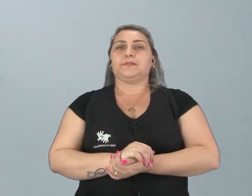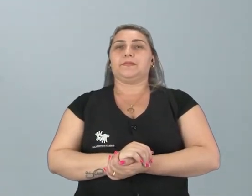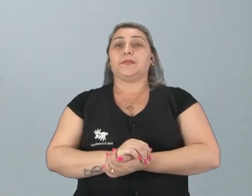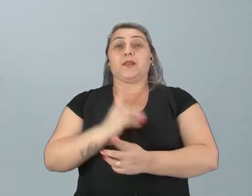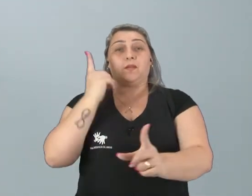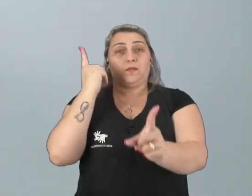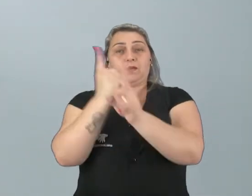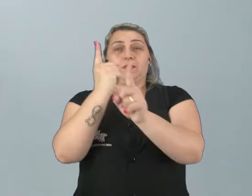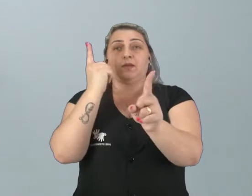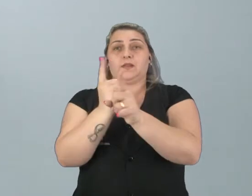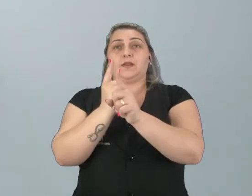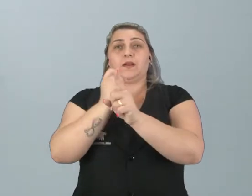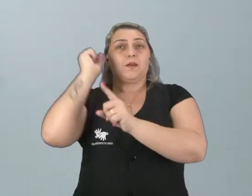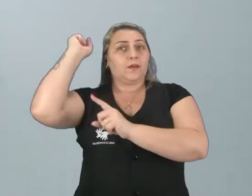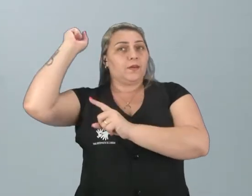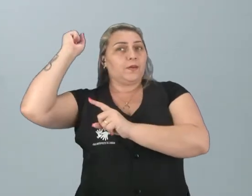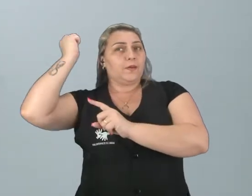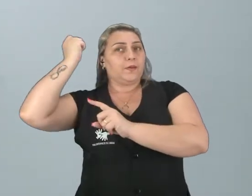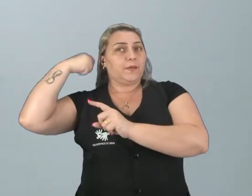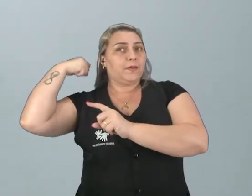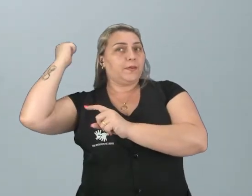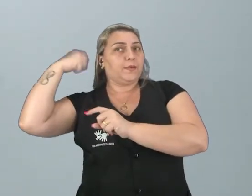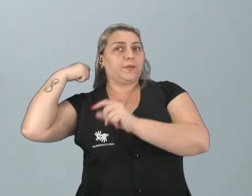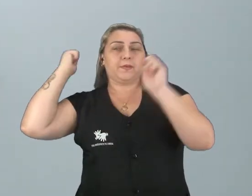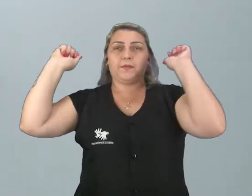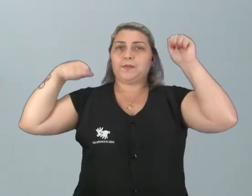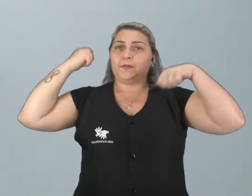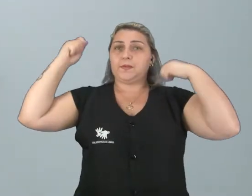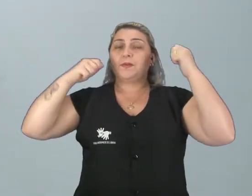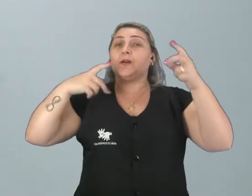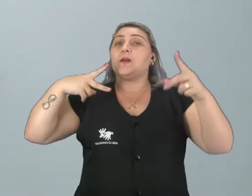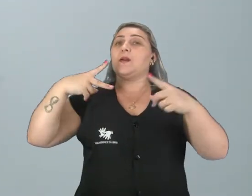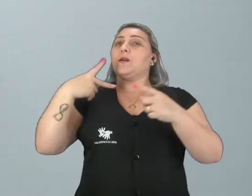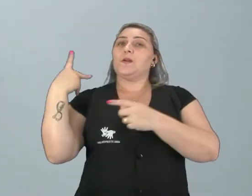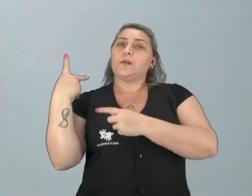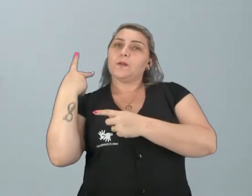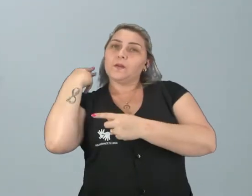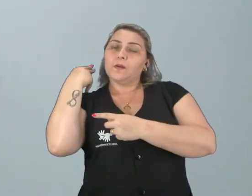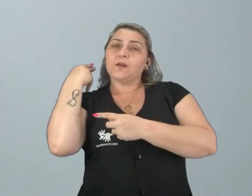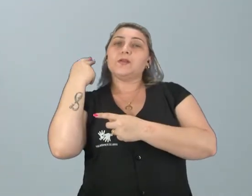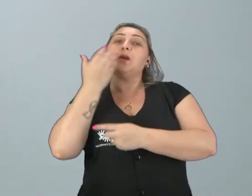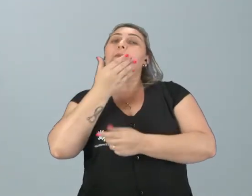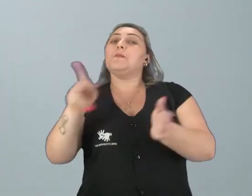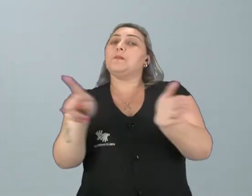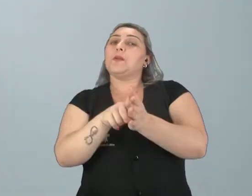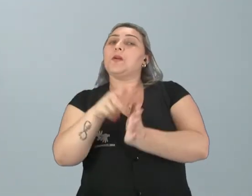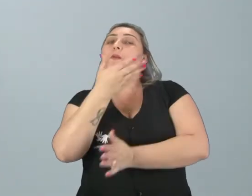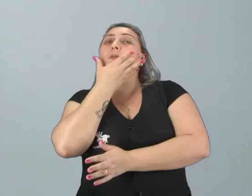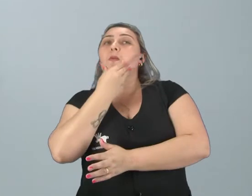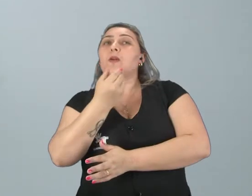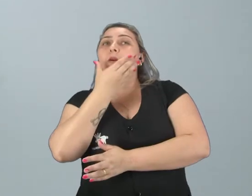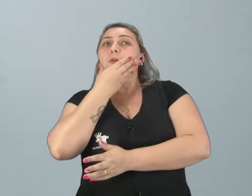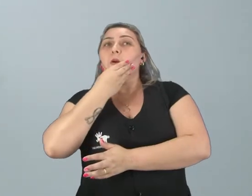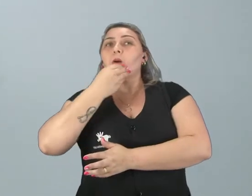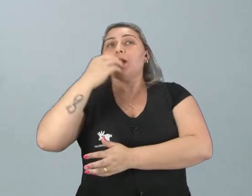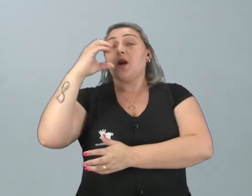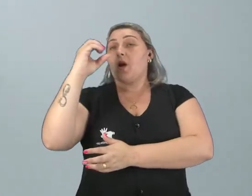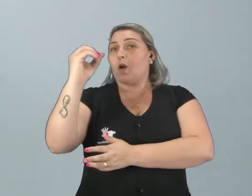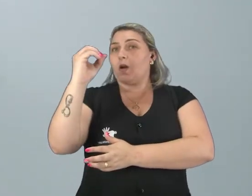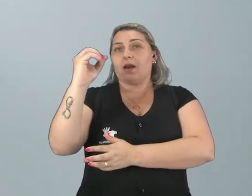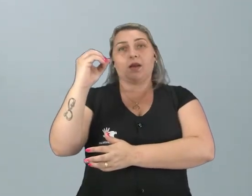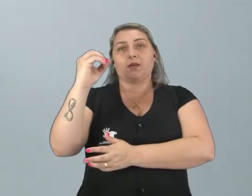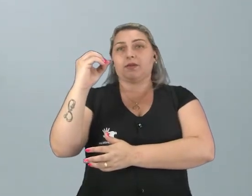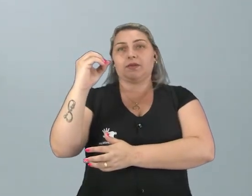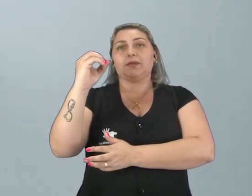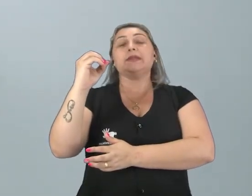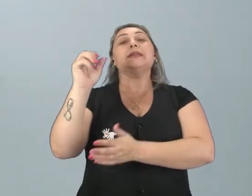encontramos em muitos salões, né? Nós encontramos cortes masculino. Não se escreve com O,